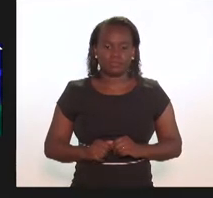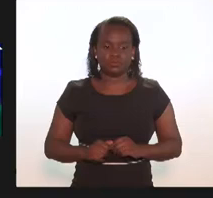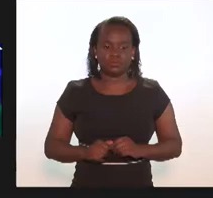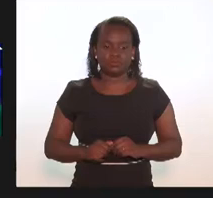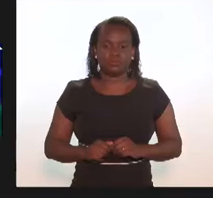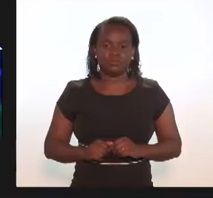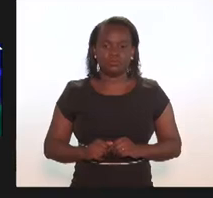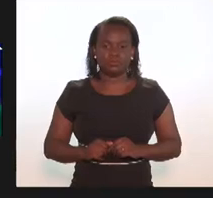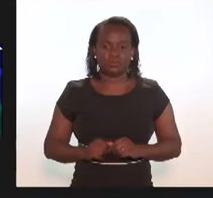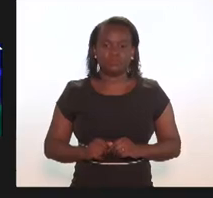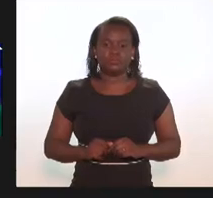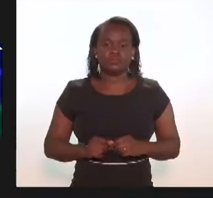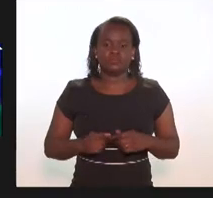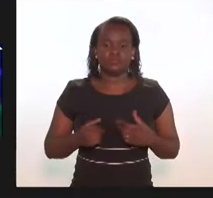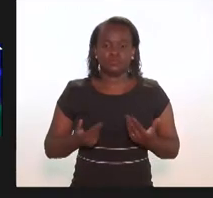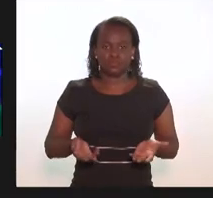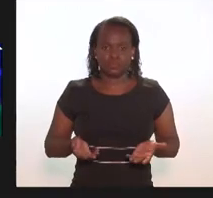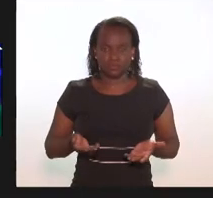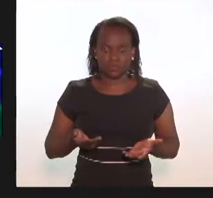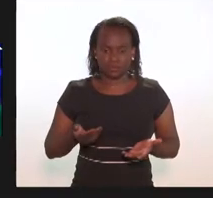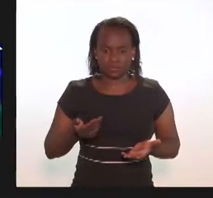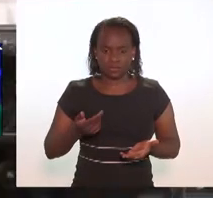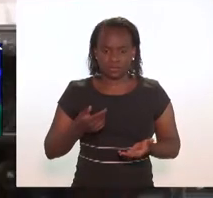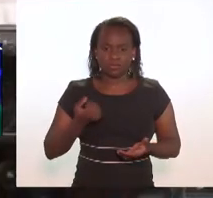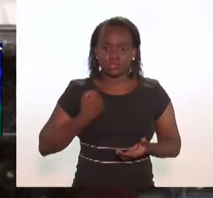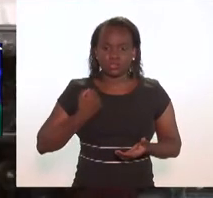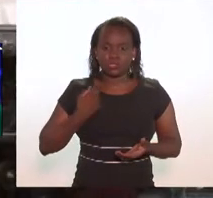Qual o número dele? É o 3814?